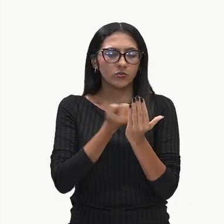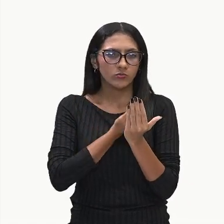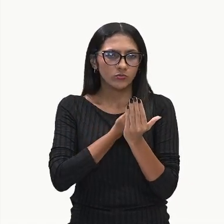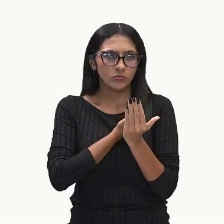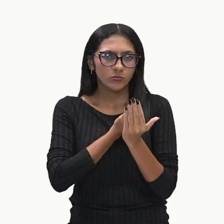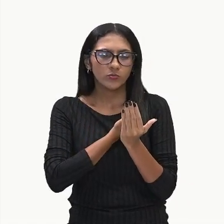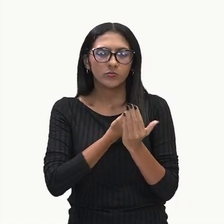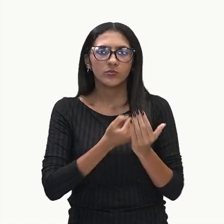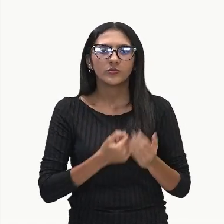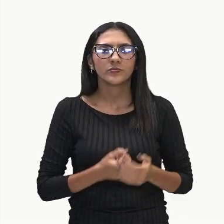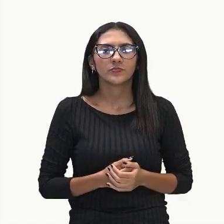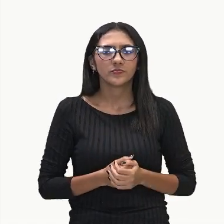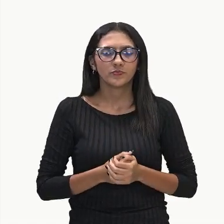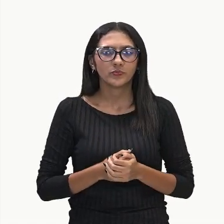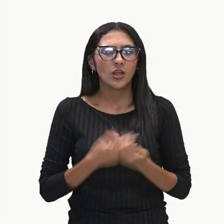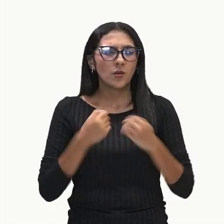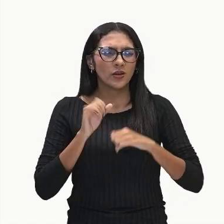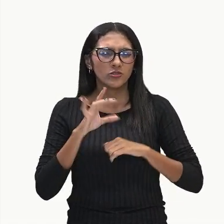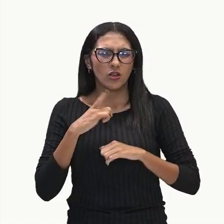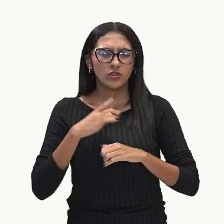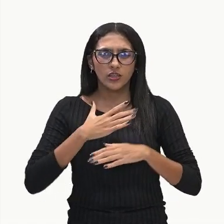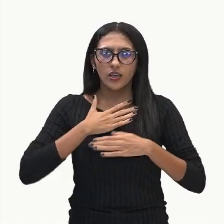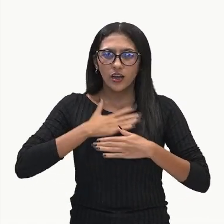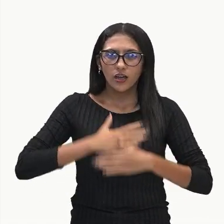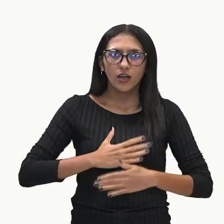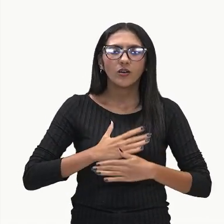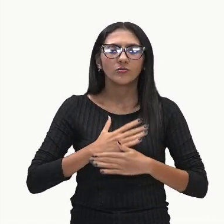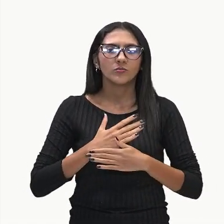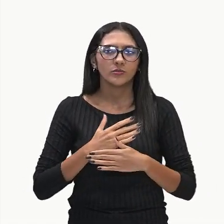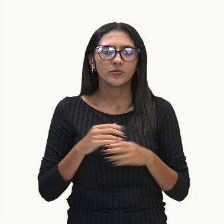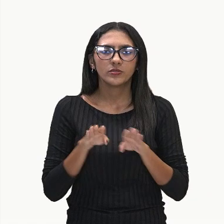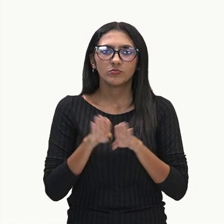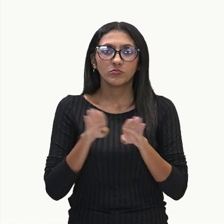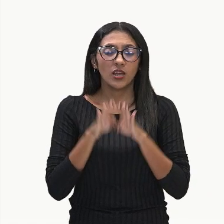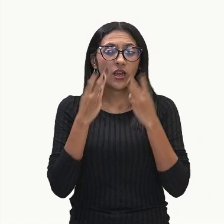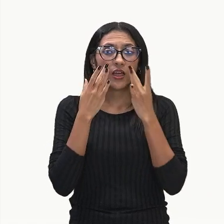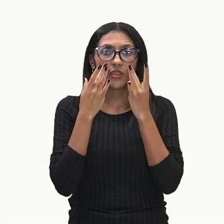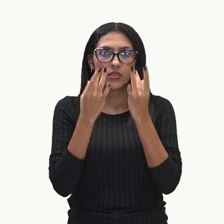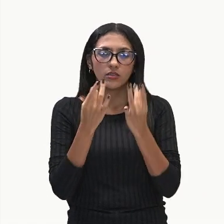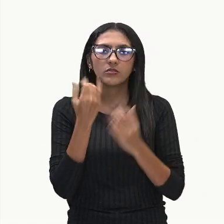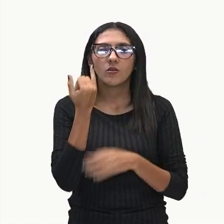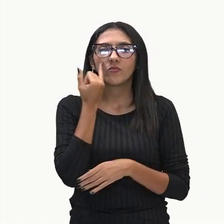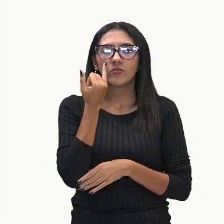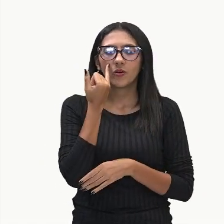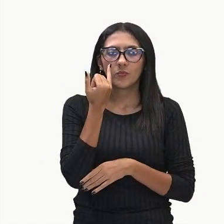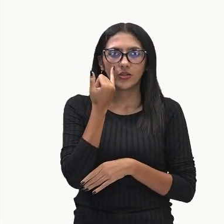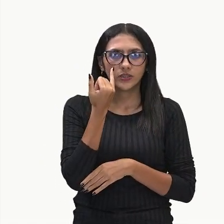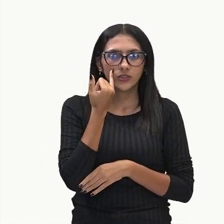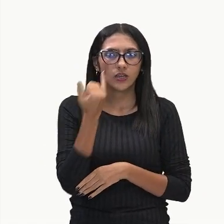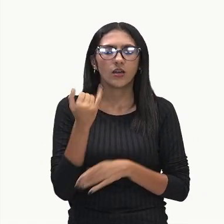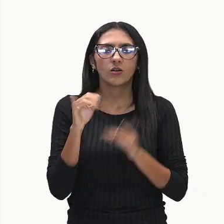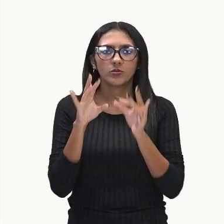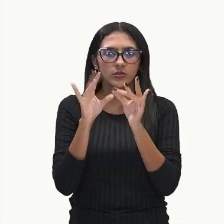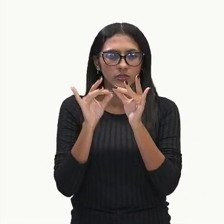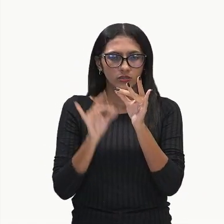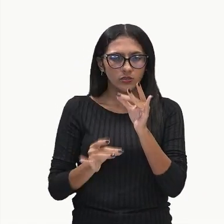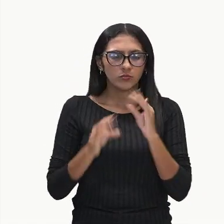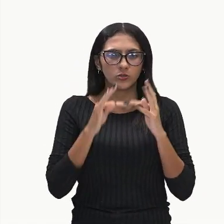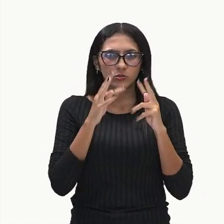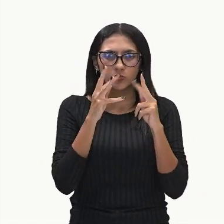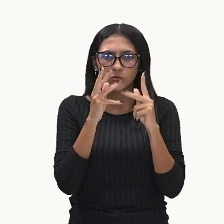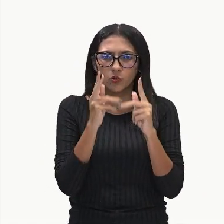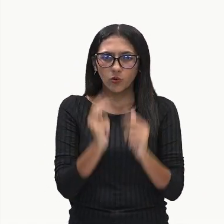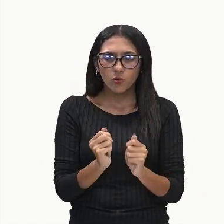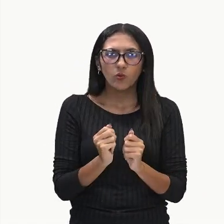é? Muita calma, não é? Ali tendo bastante atenção, destrinchando, escrevendo toda essa equação,